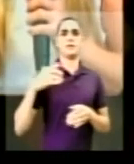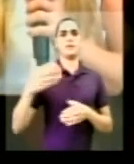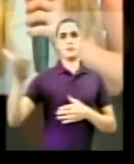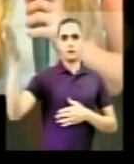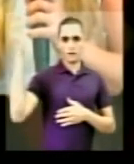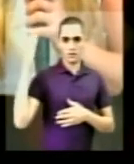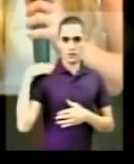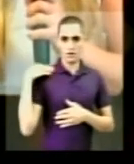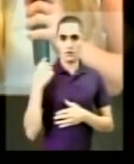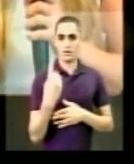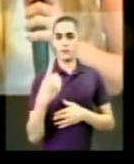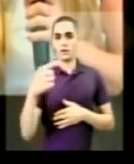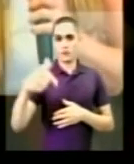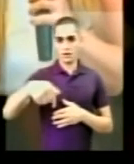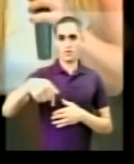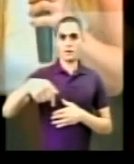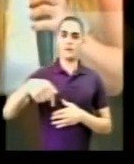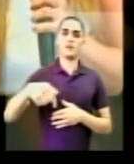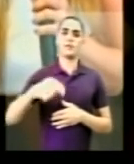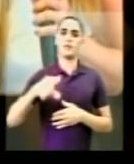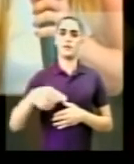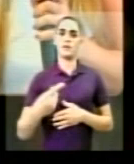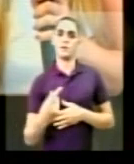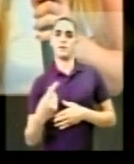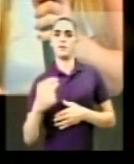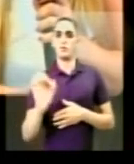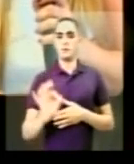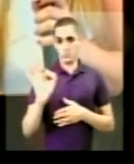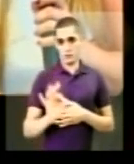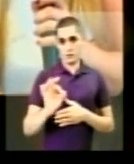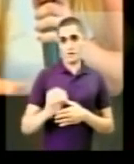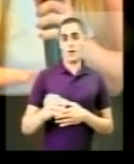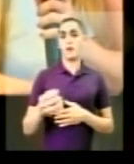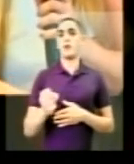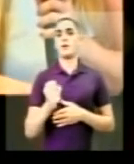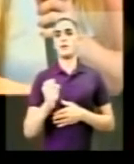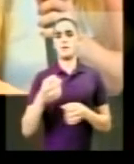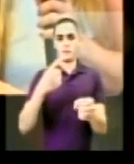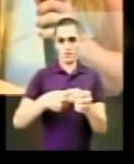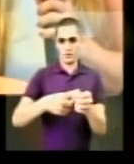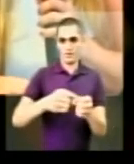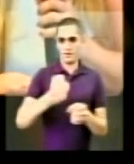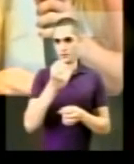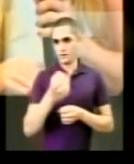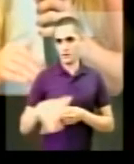17,1%. E o município de Santos com 16,31%. Então,